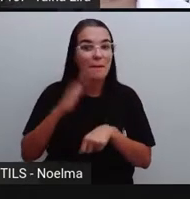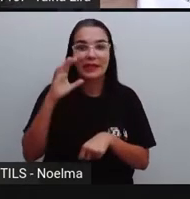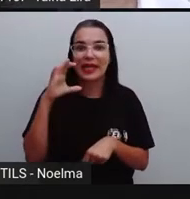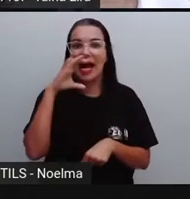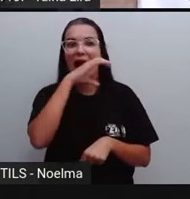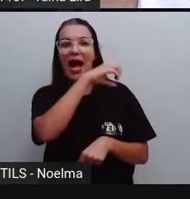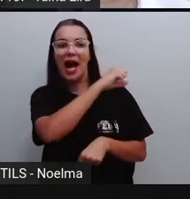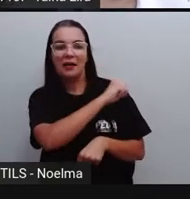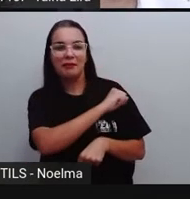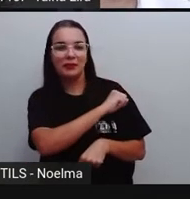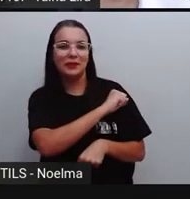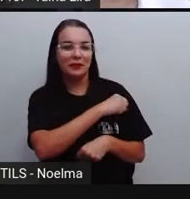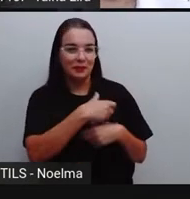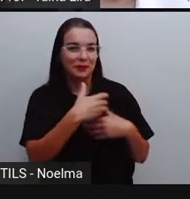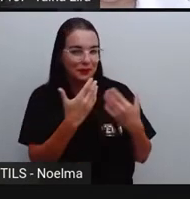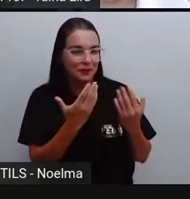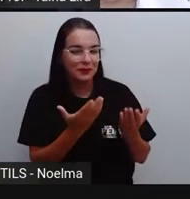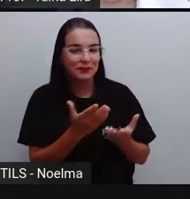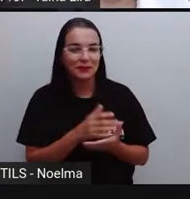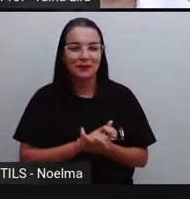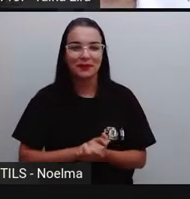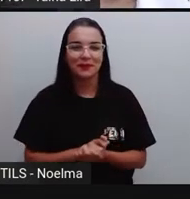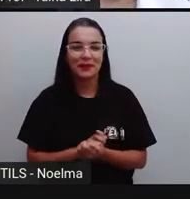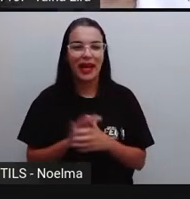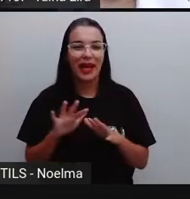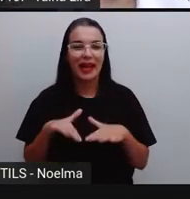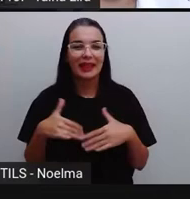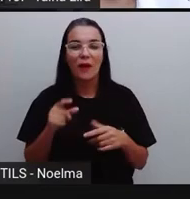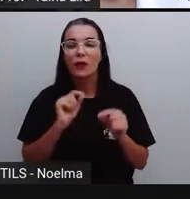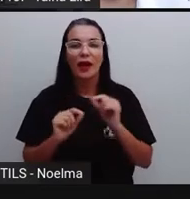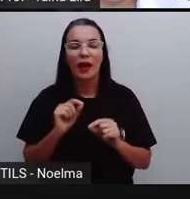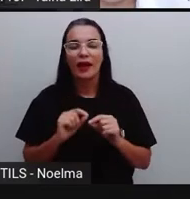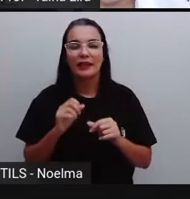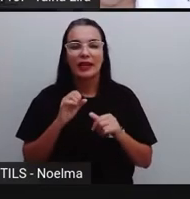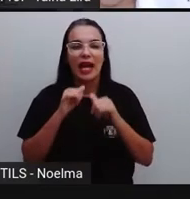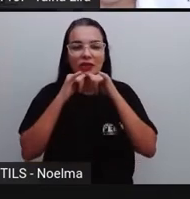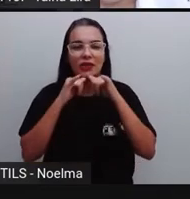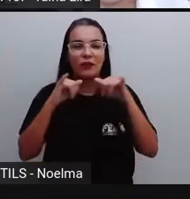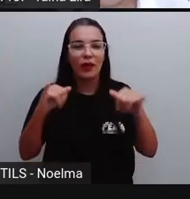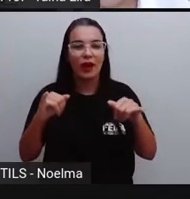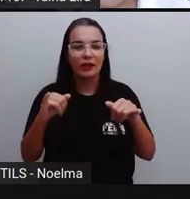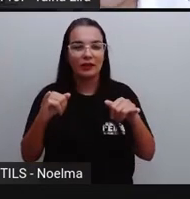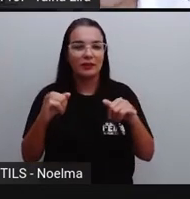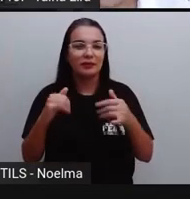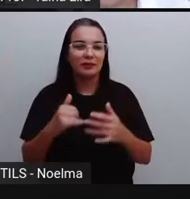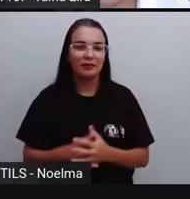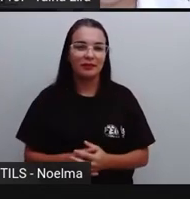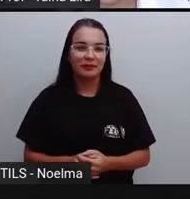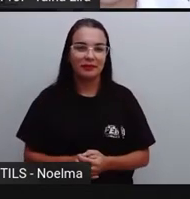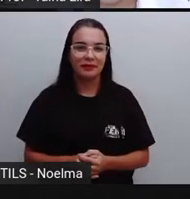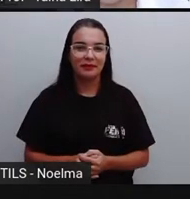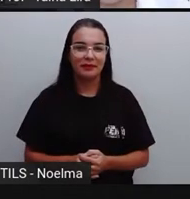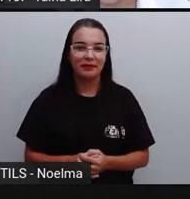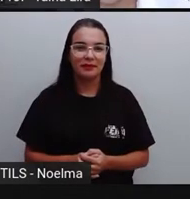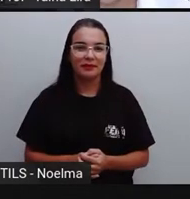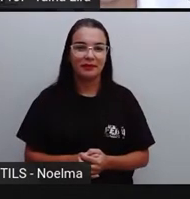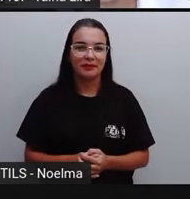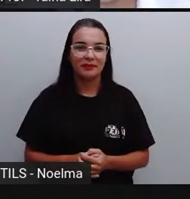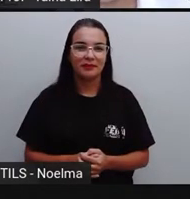aí de maneira mais rápida, né? Tanto que até a palavra dor sumiu, tá?